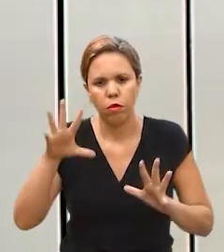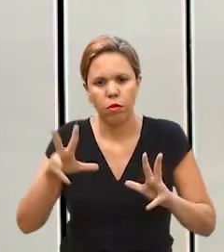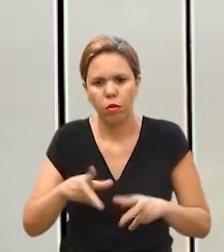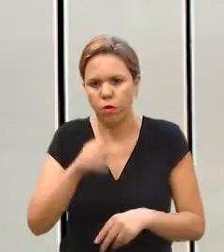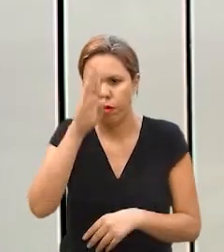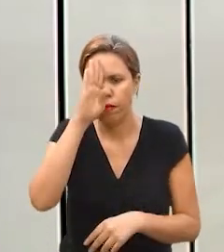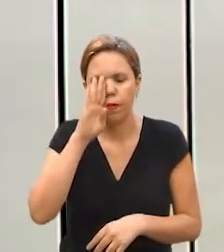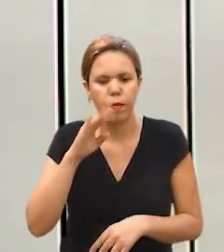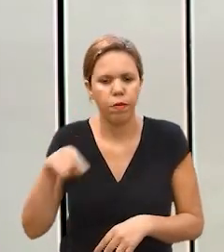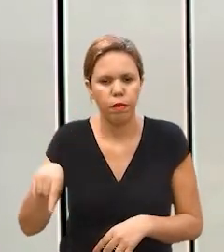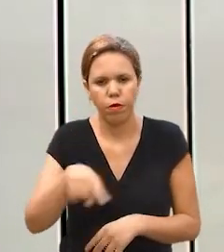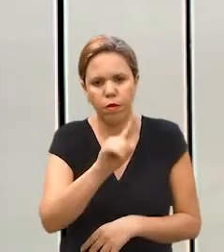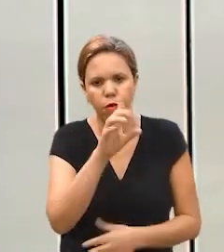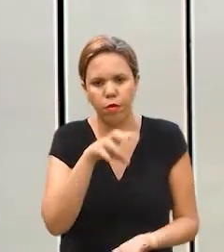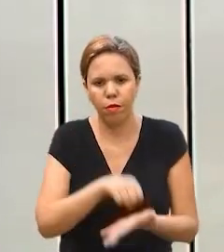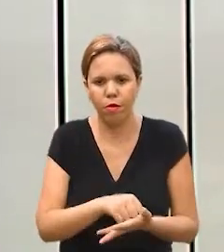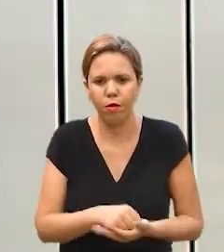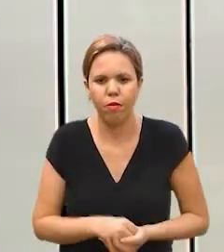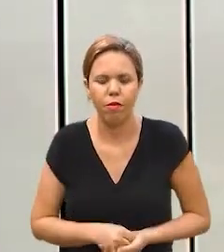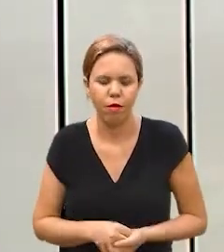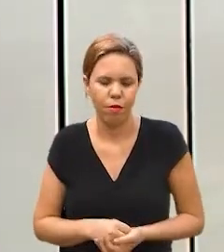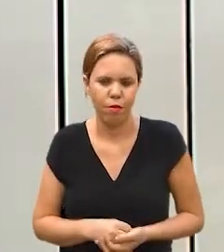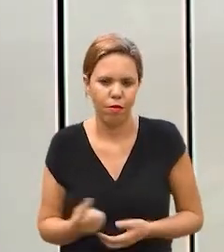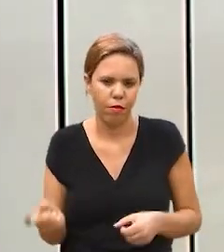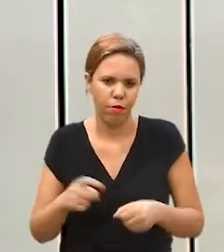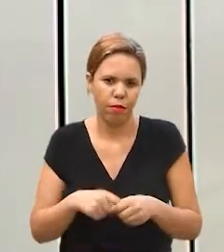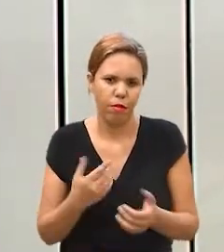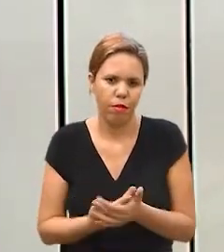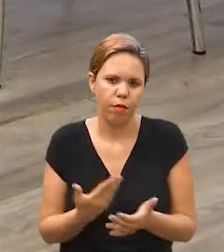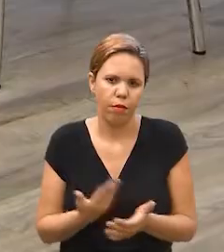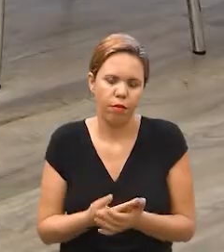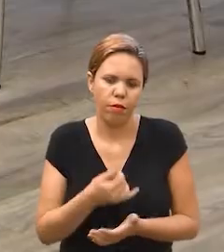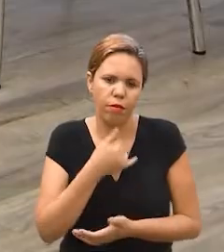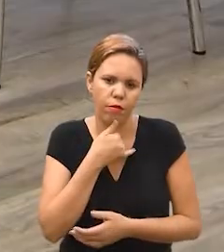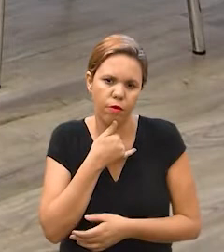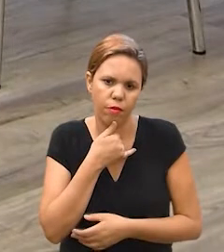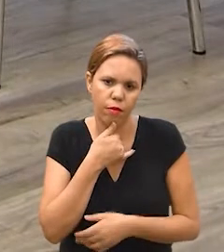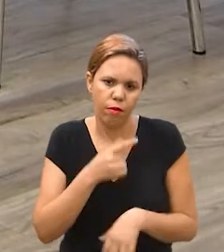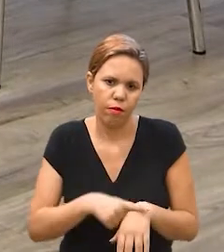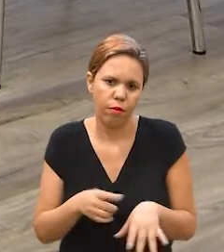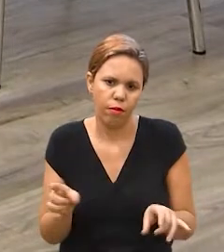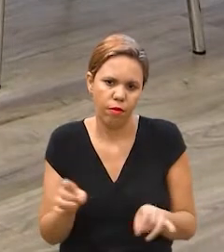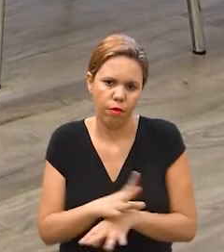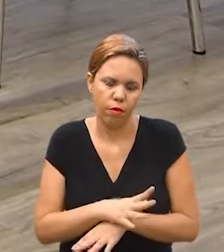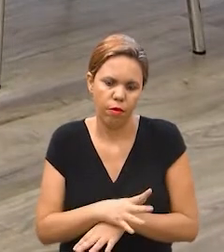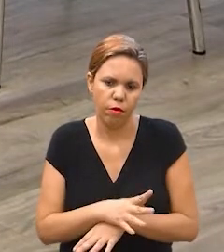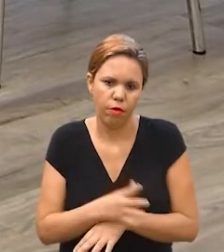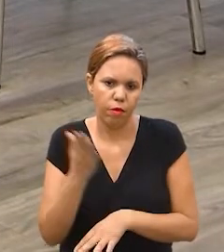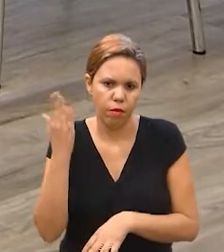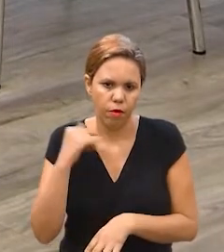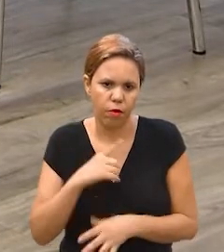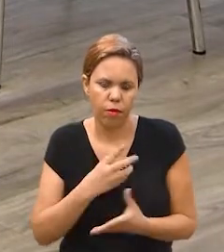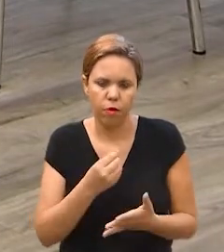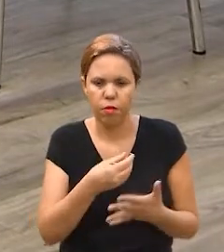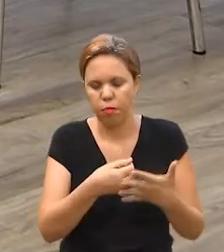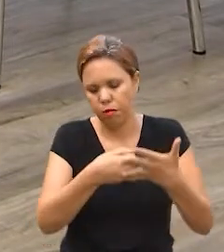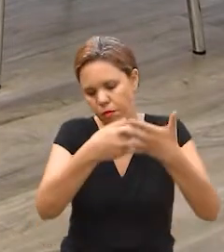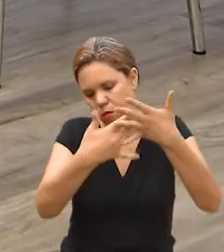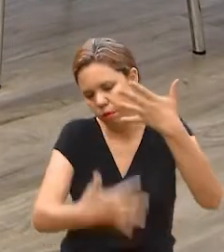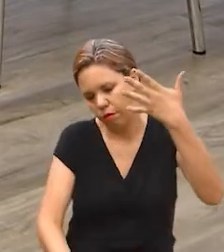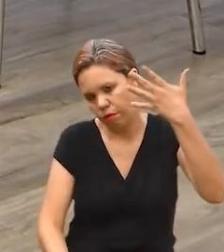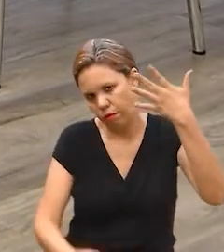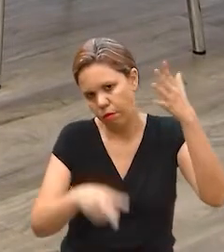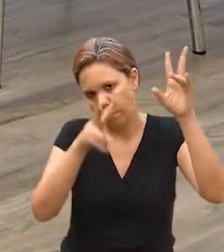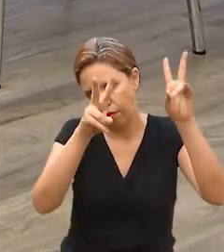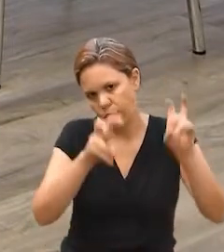que é tudo de graça, né? Basta ir lá se inscrever e voltar a estudar. Infelizmente, o nosso tempo é curto, a gente sabe que tem muito ainda